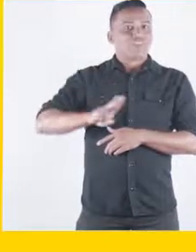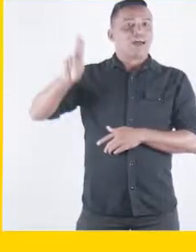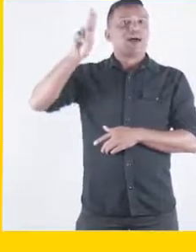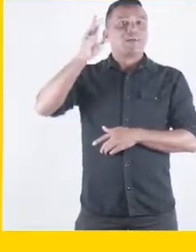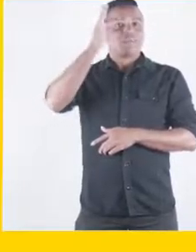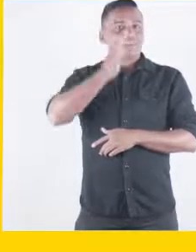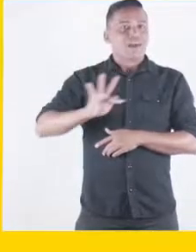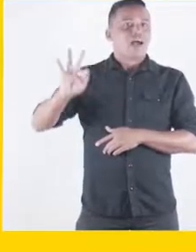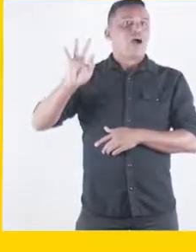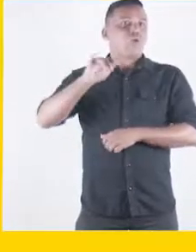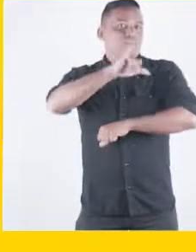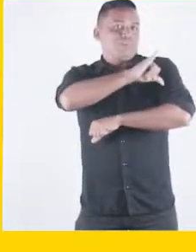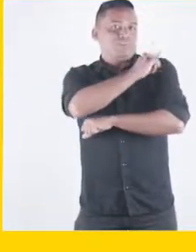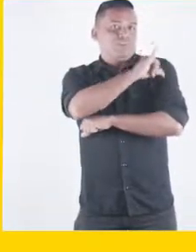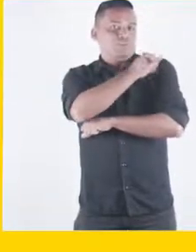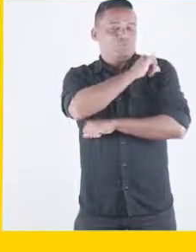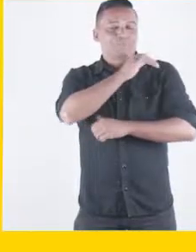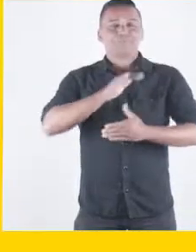Eu